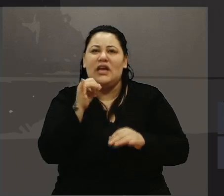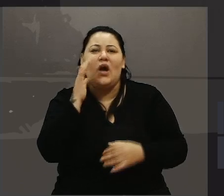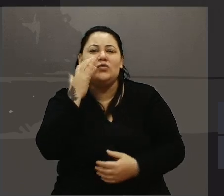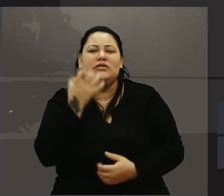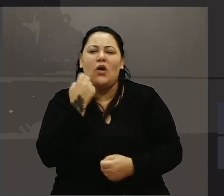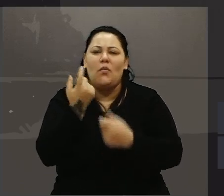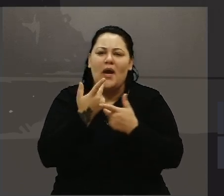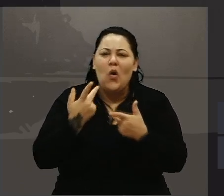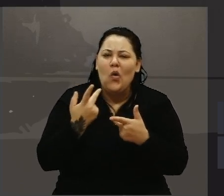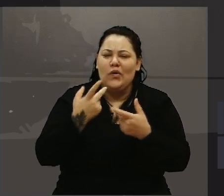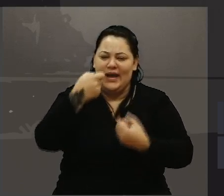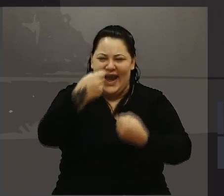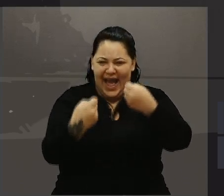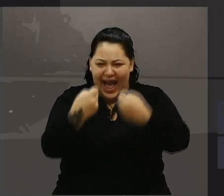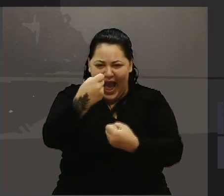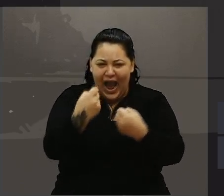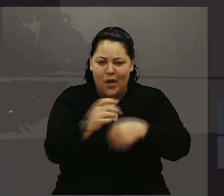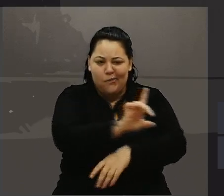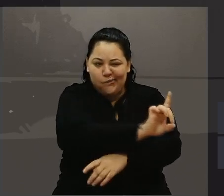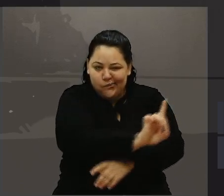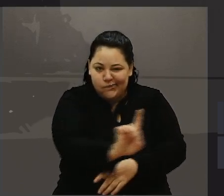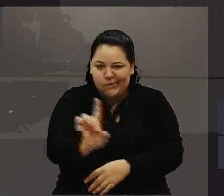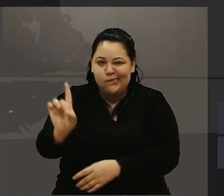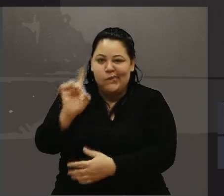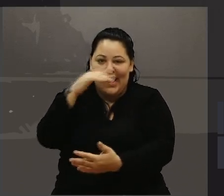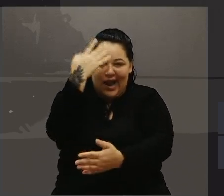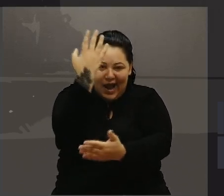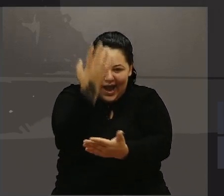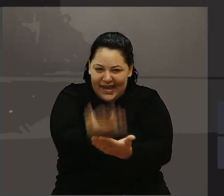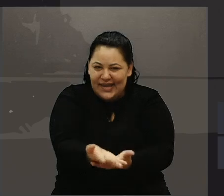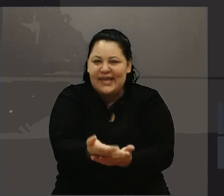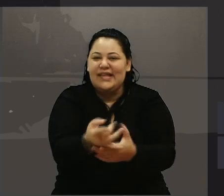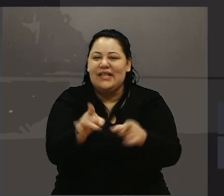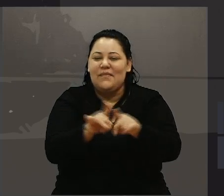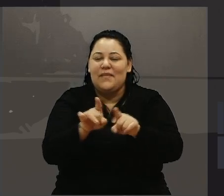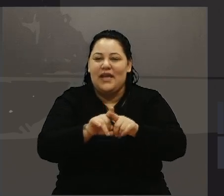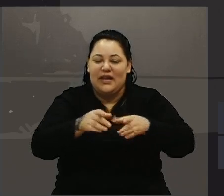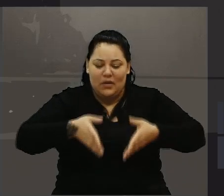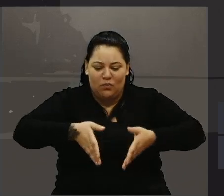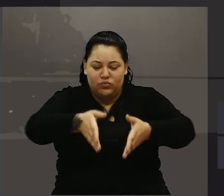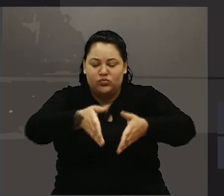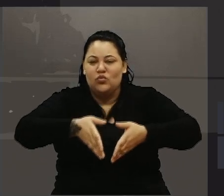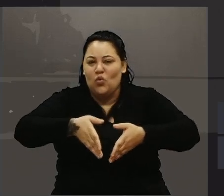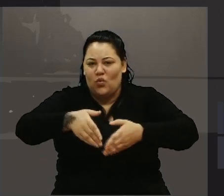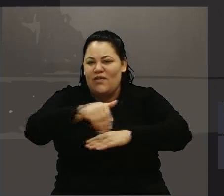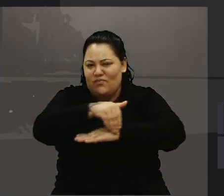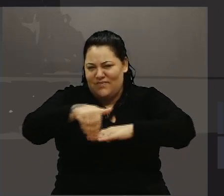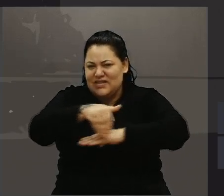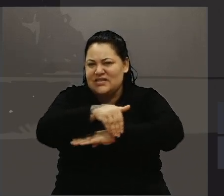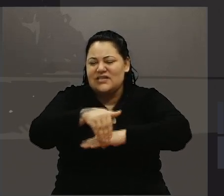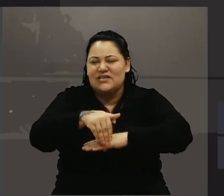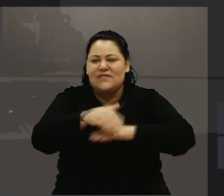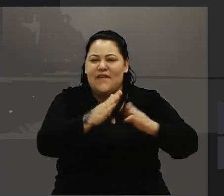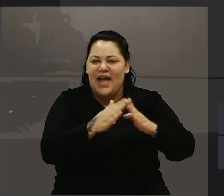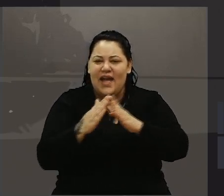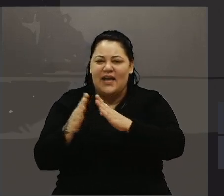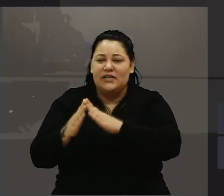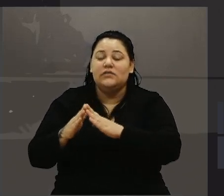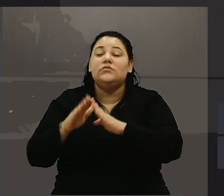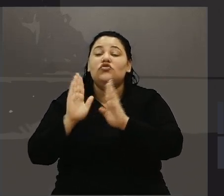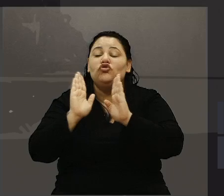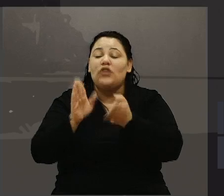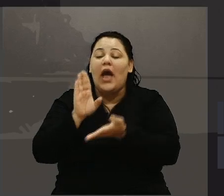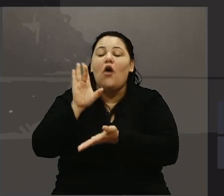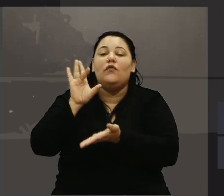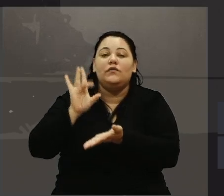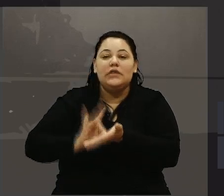de pessoas, de pessoas que fazem o uso ali daquela rua ou daquelas casas ali, que fique muito bem registrado, muito